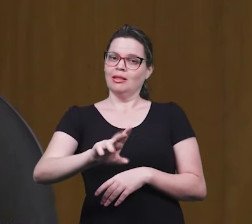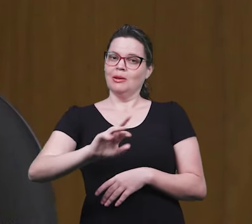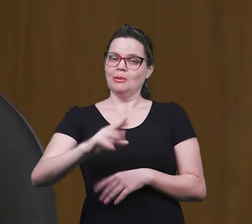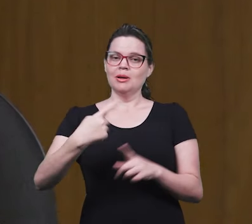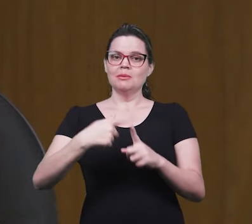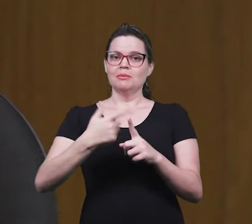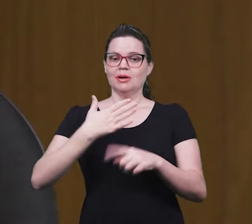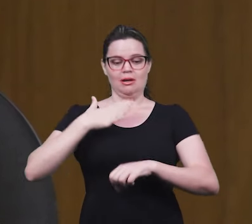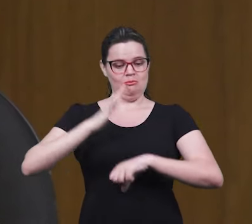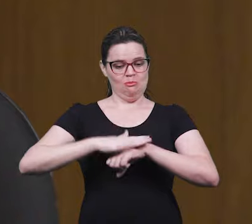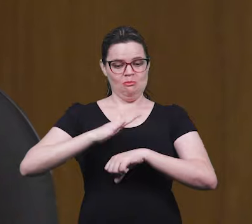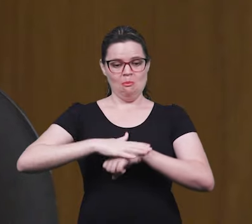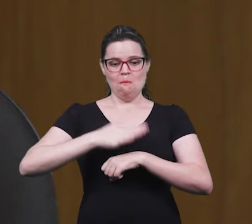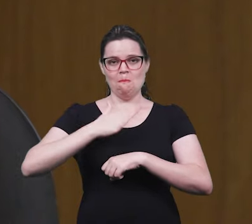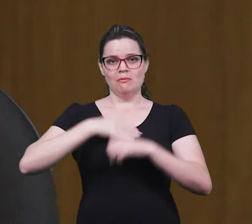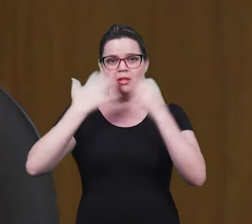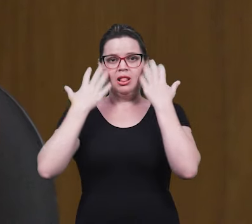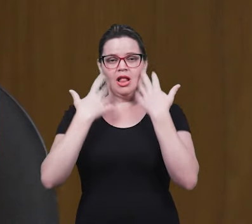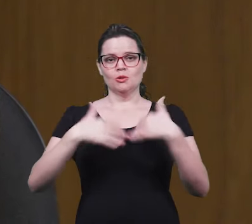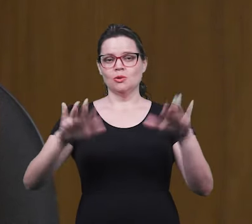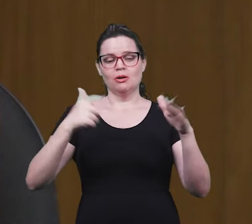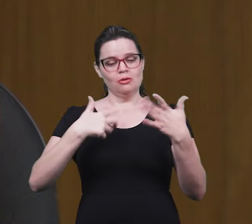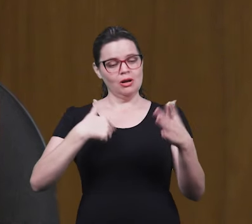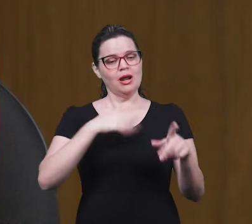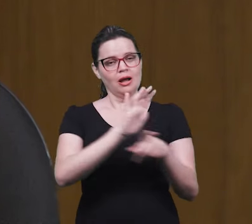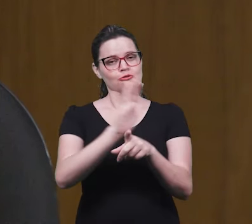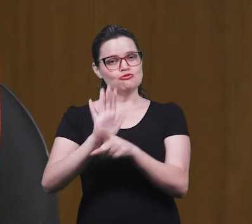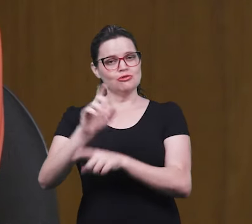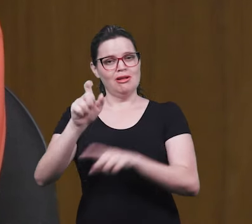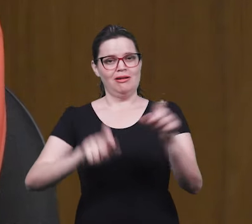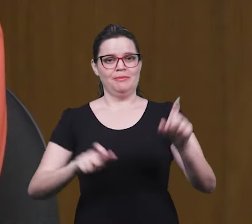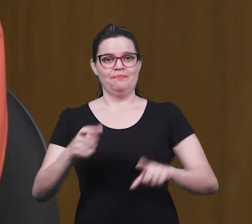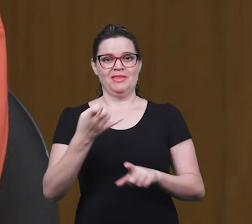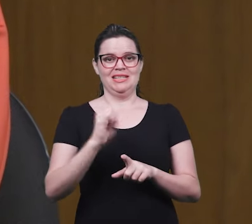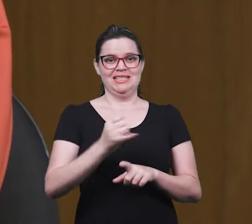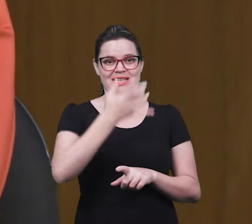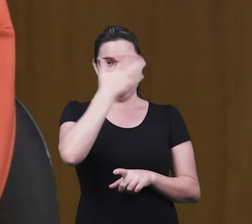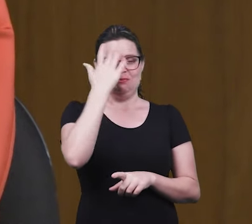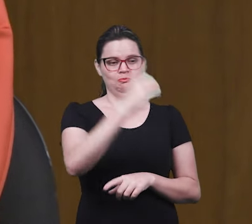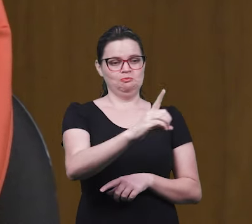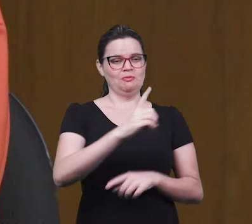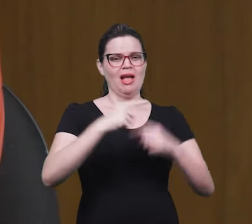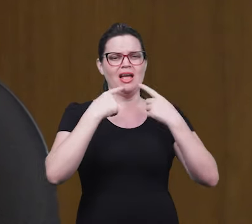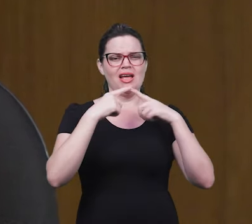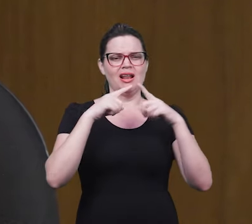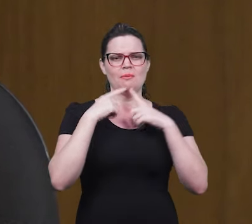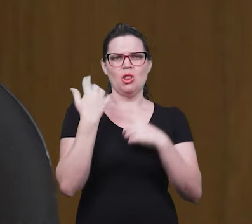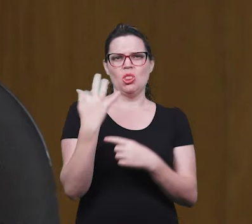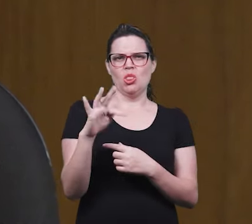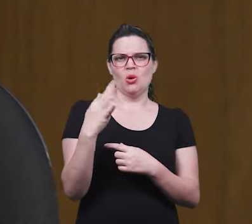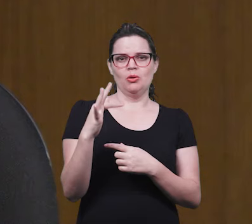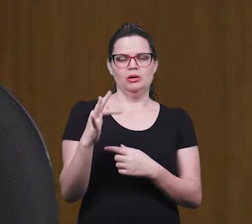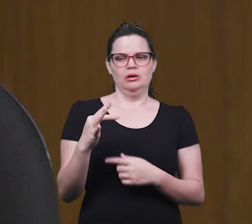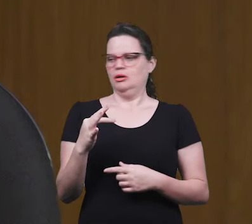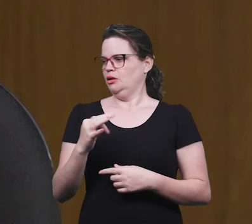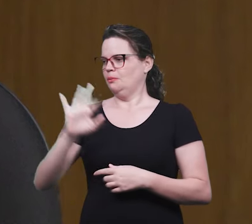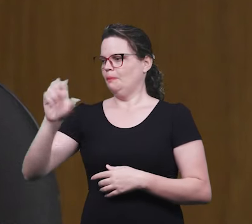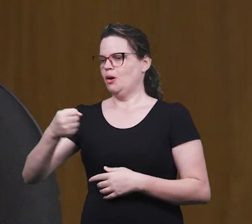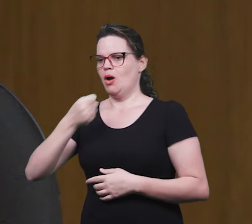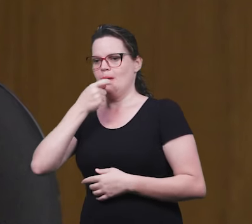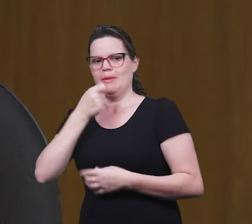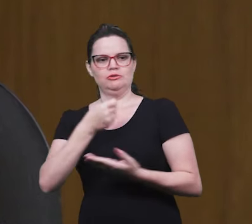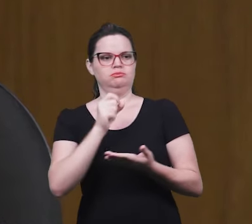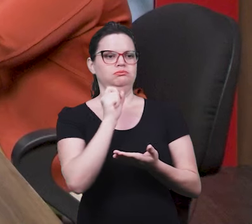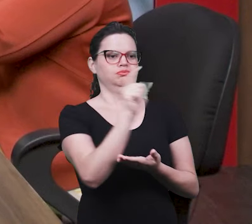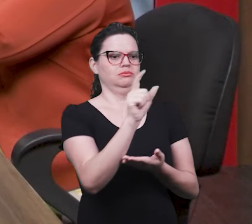É instinto meu mesmo de ajudar as pessoas. Chegar alguém reclamando que está com uma dor, eu já até